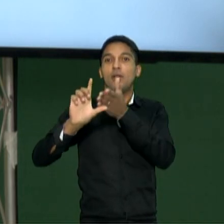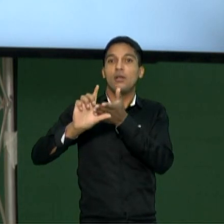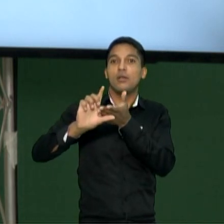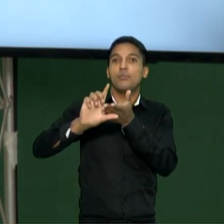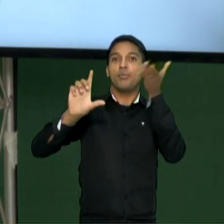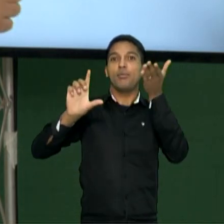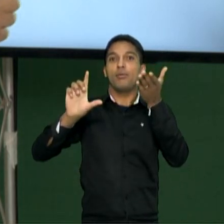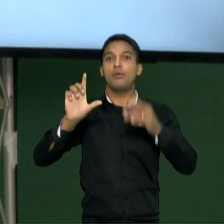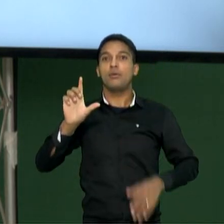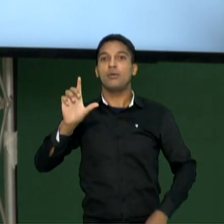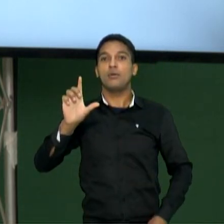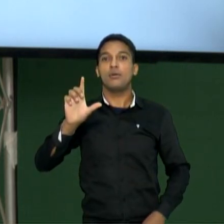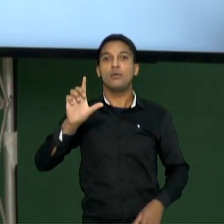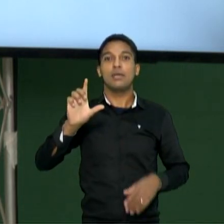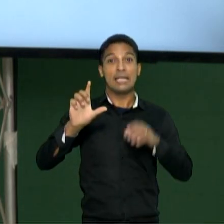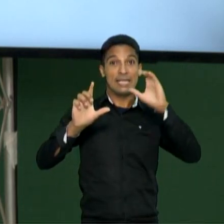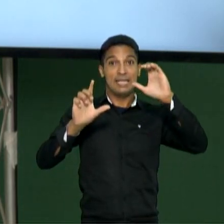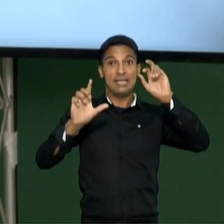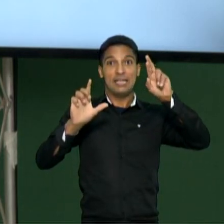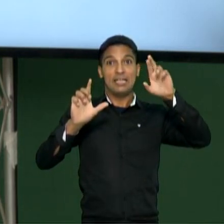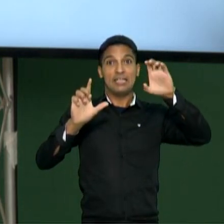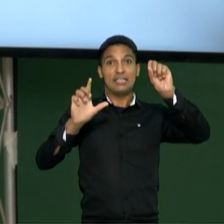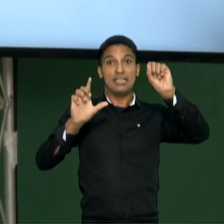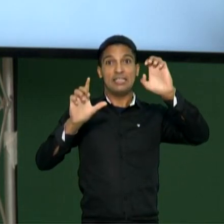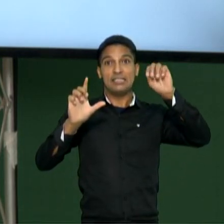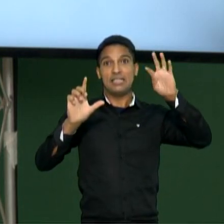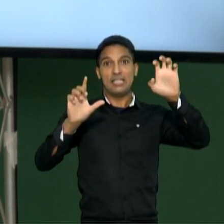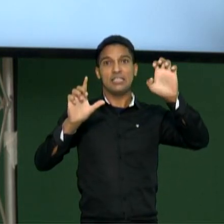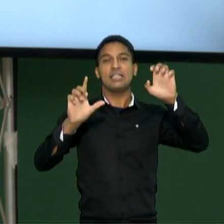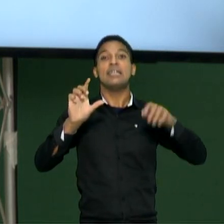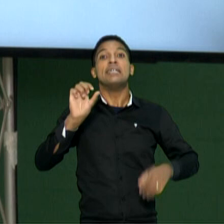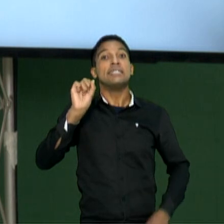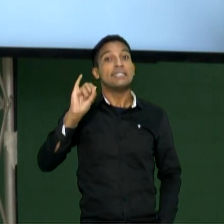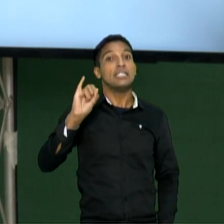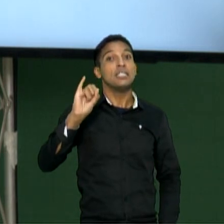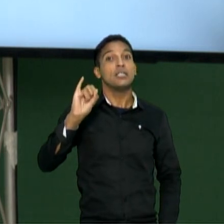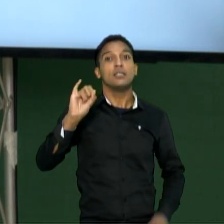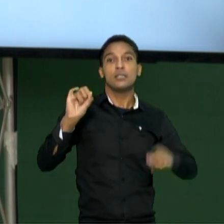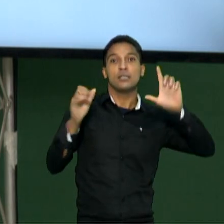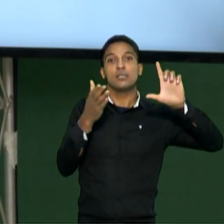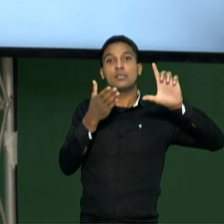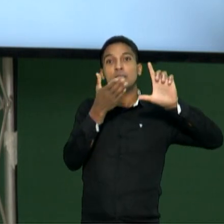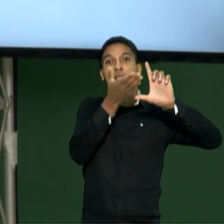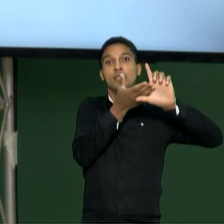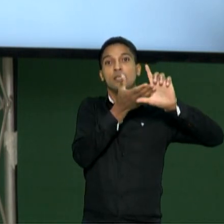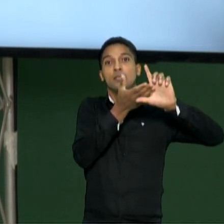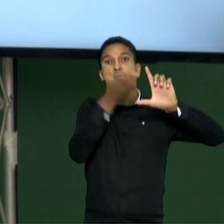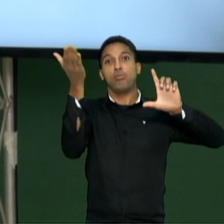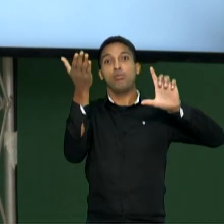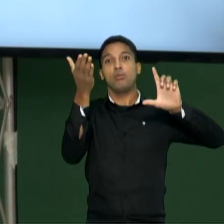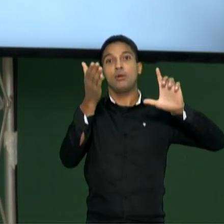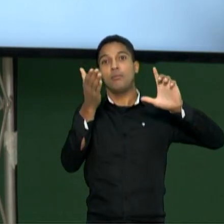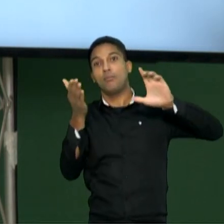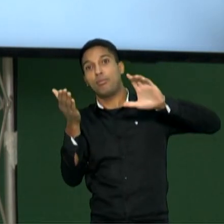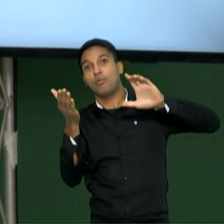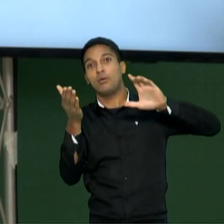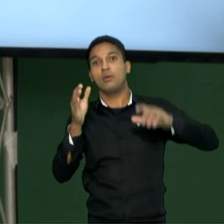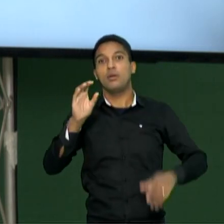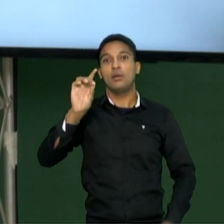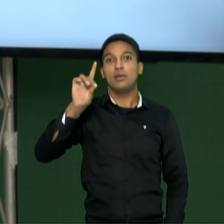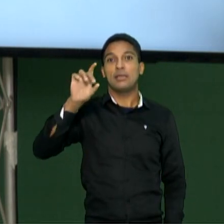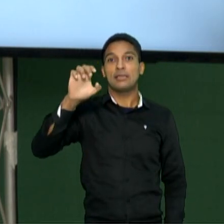é uma reta crescente. Caso fosse uma reta descendo da esquerda para a direita, seria a reta, então, decrescente, uma